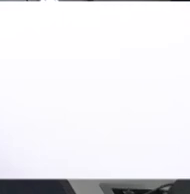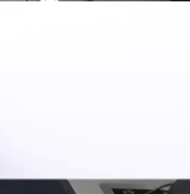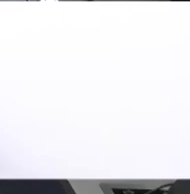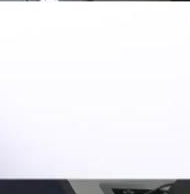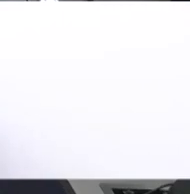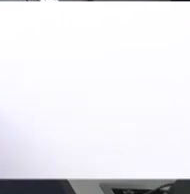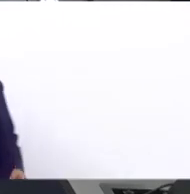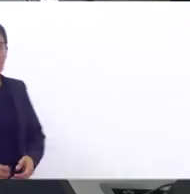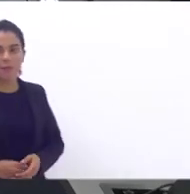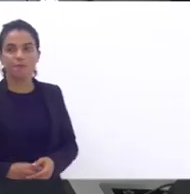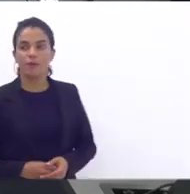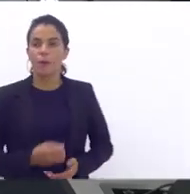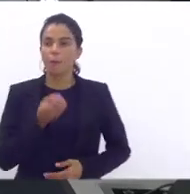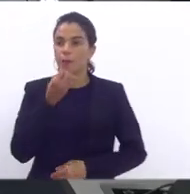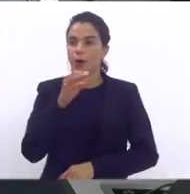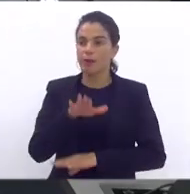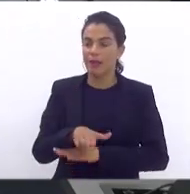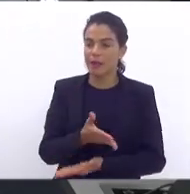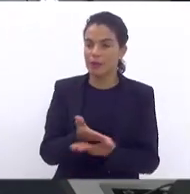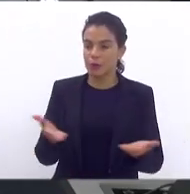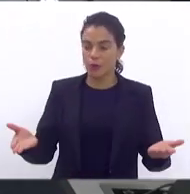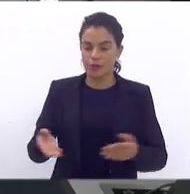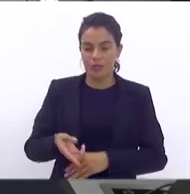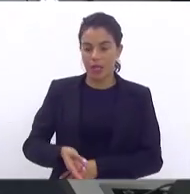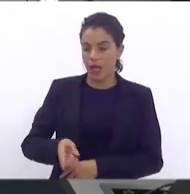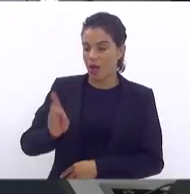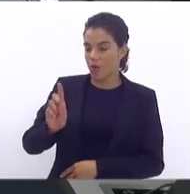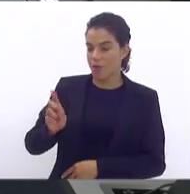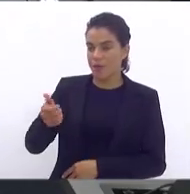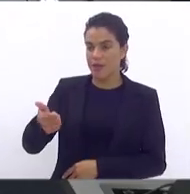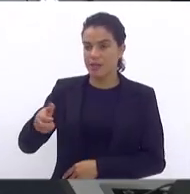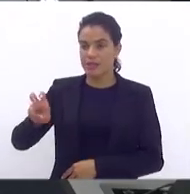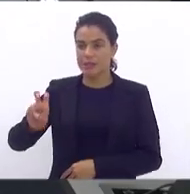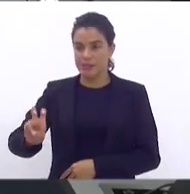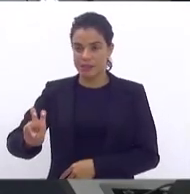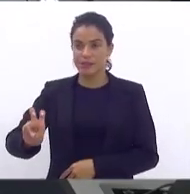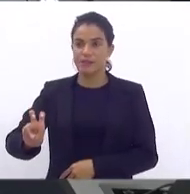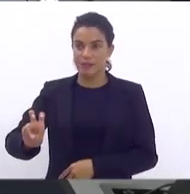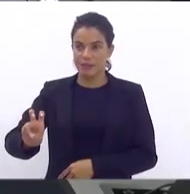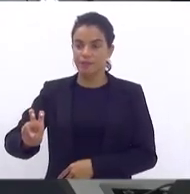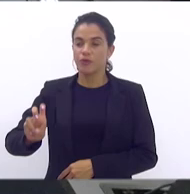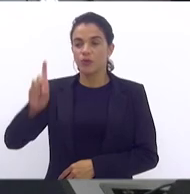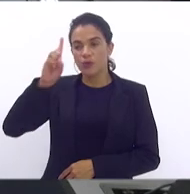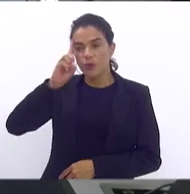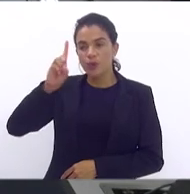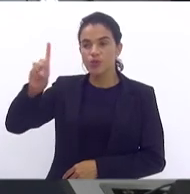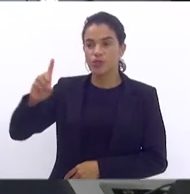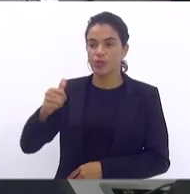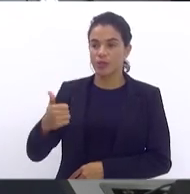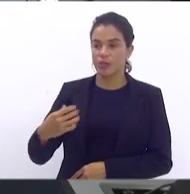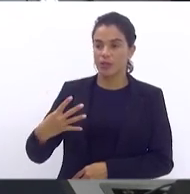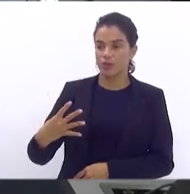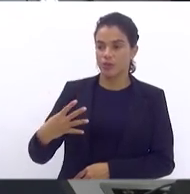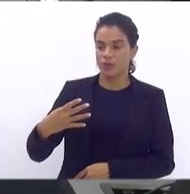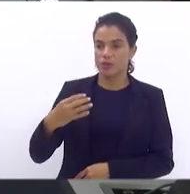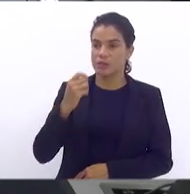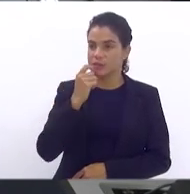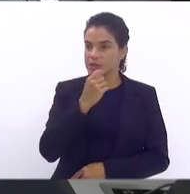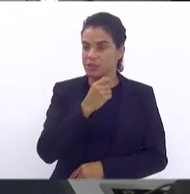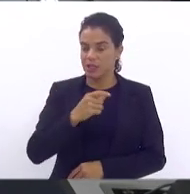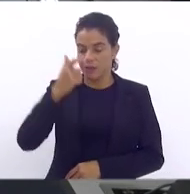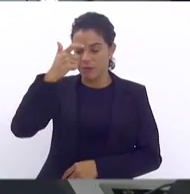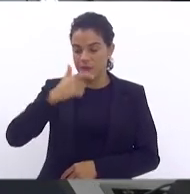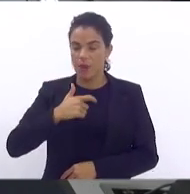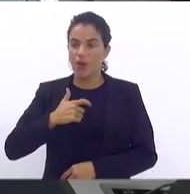Boa tarde a todos. Às 13 horas e 15 minutos, do dia 14 de setembro de 2023, na condição